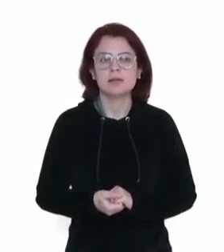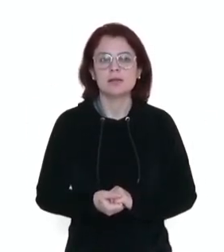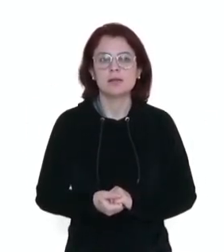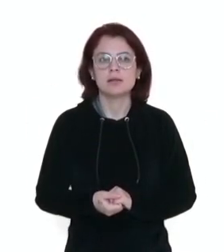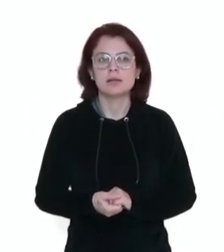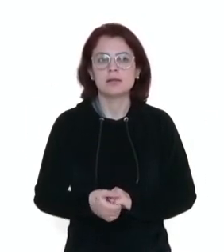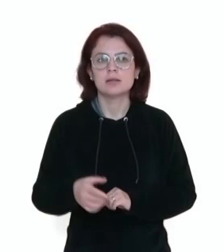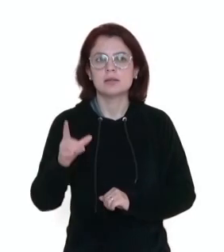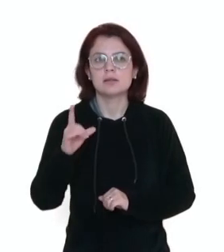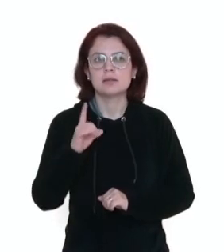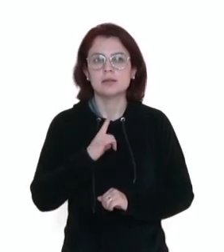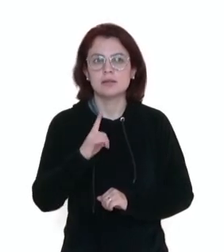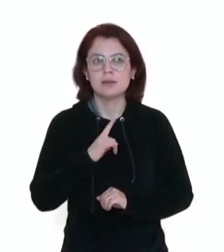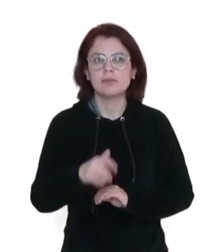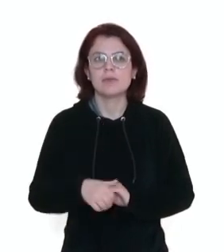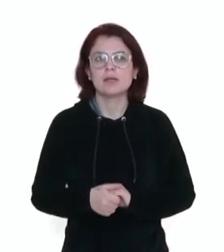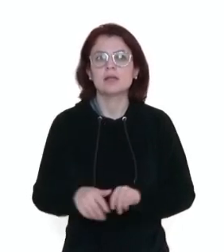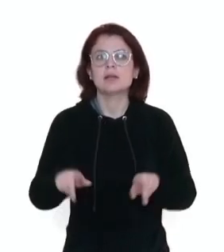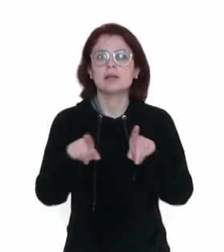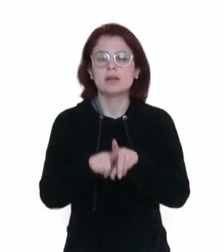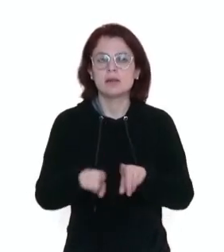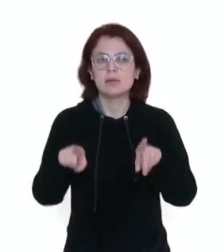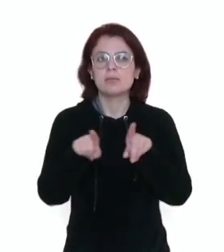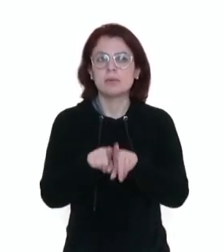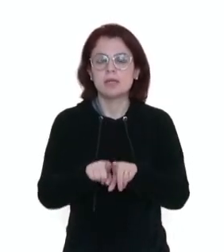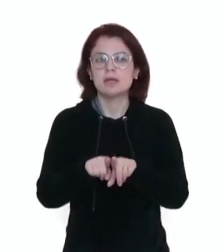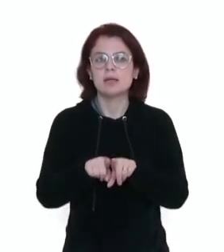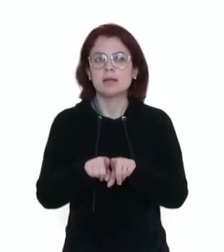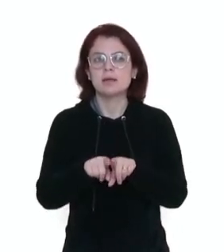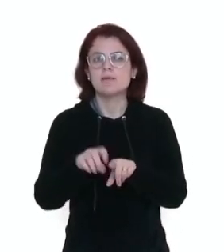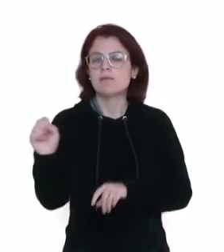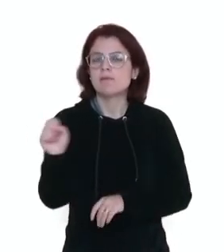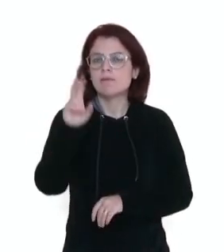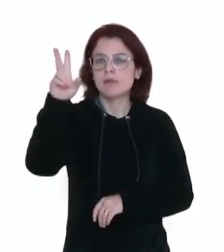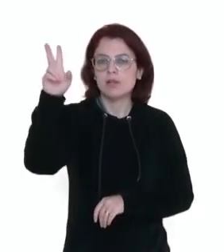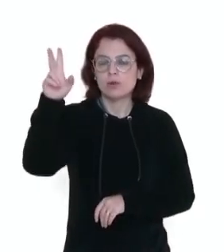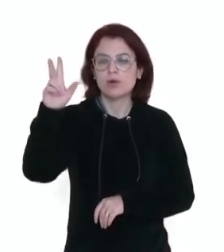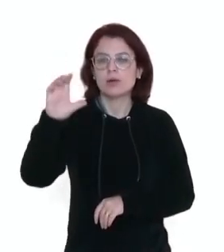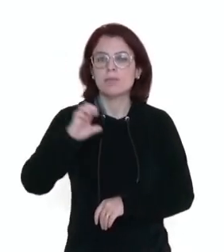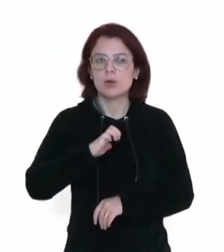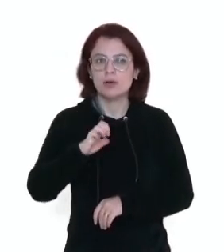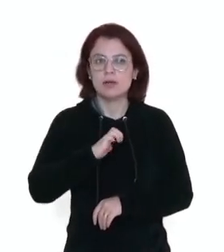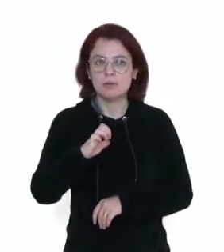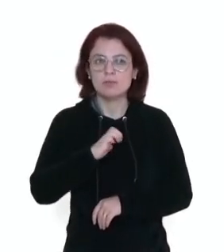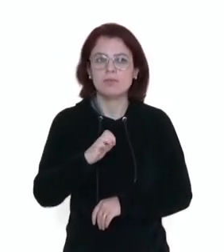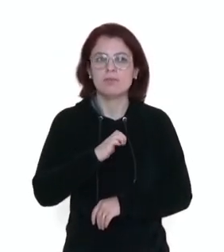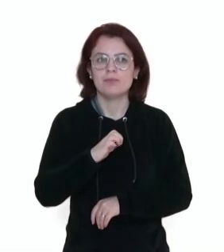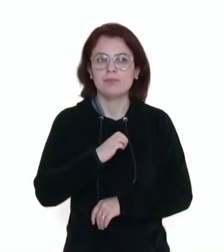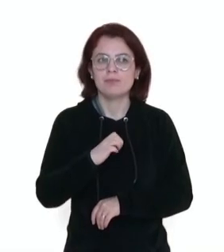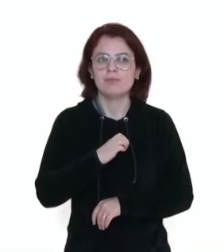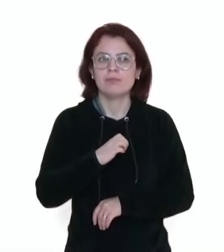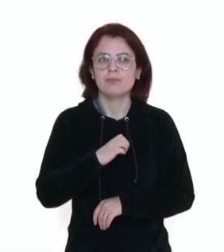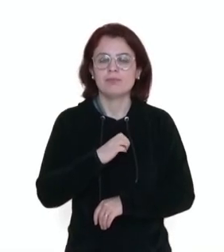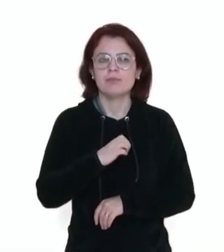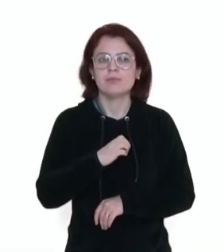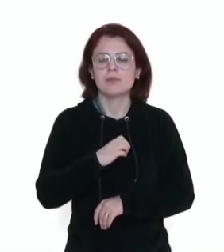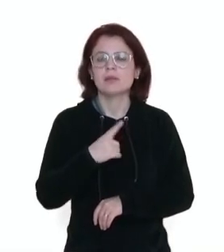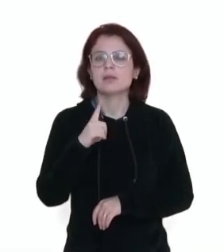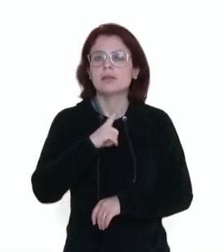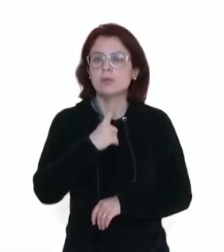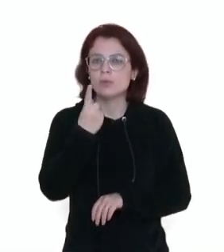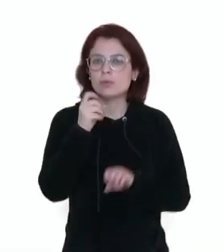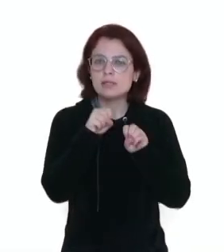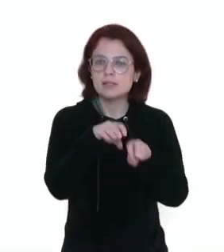haja uma coerência. Também se transmite um valor moral, isso é importante, né? A transmissão de um valor moral, de um